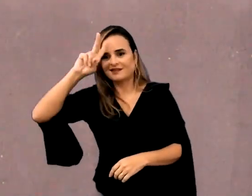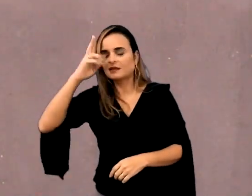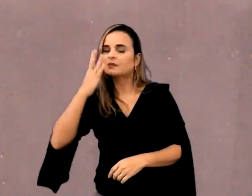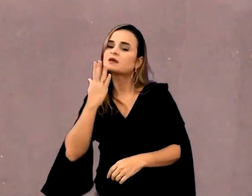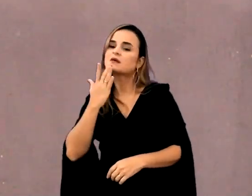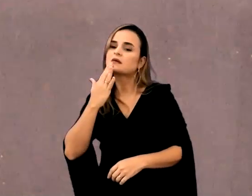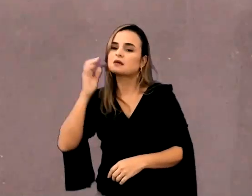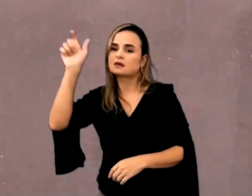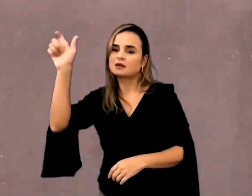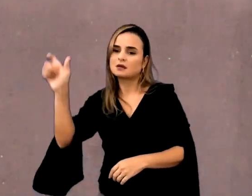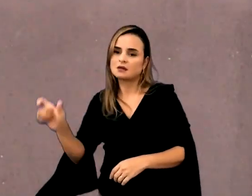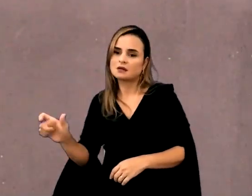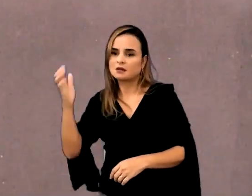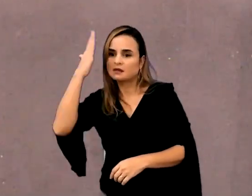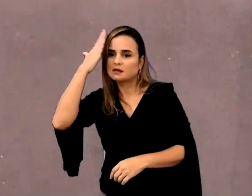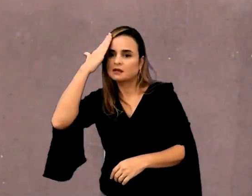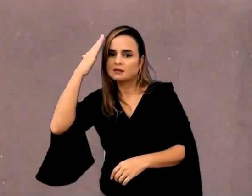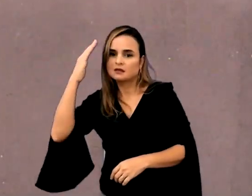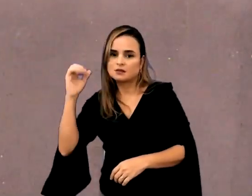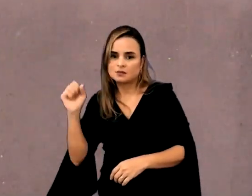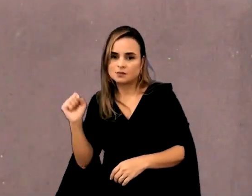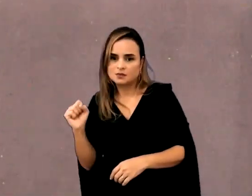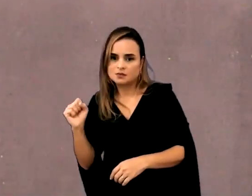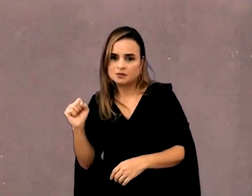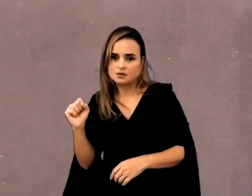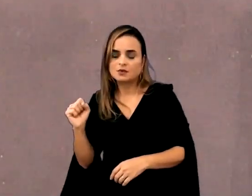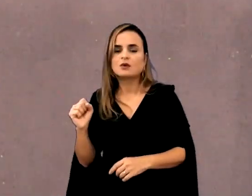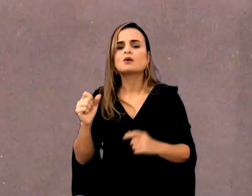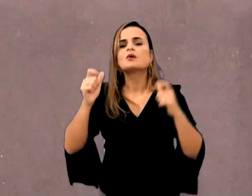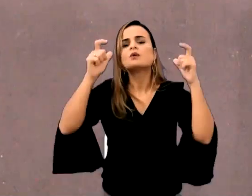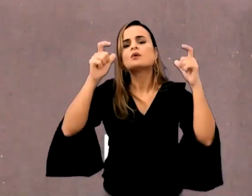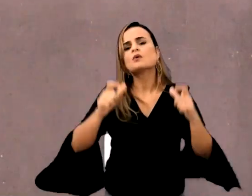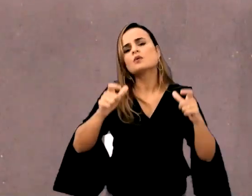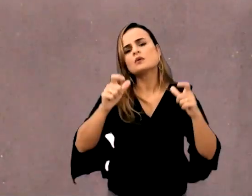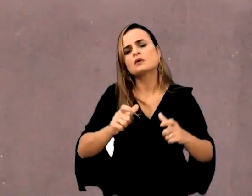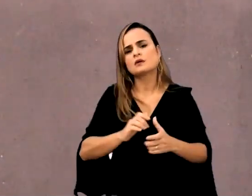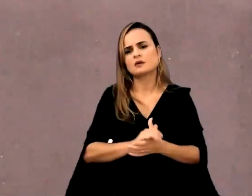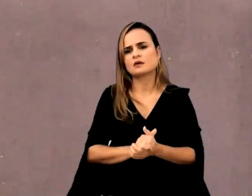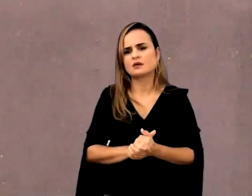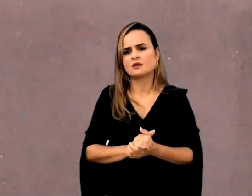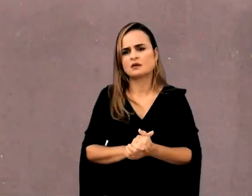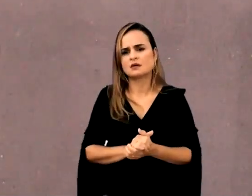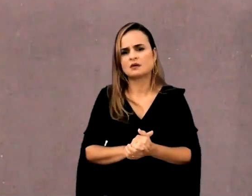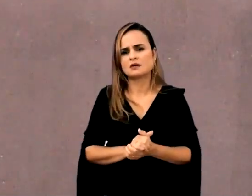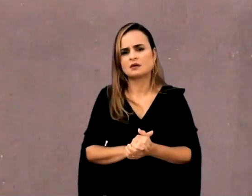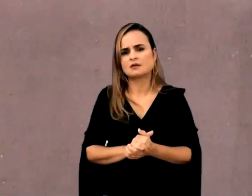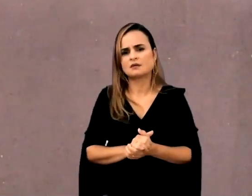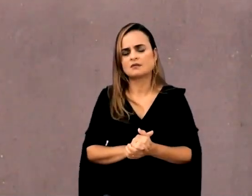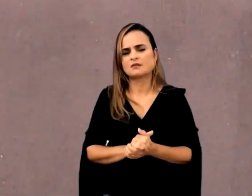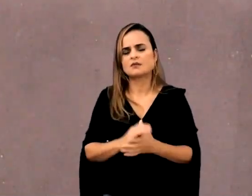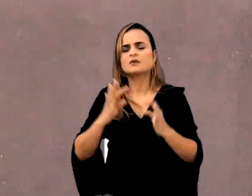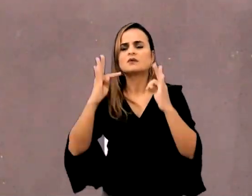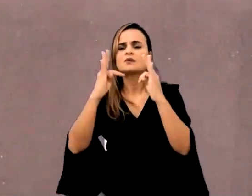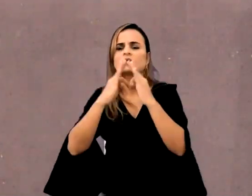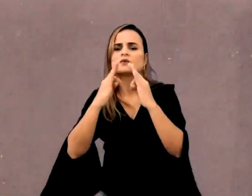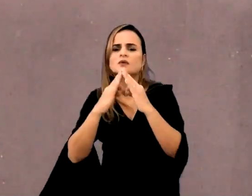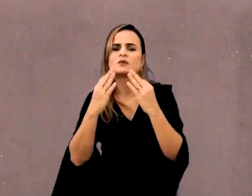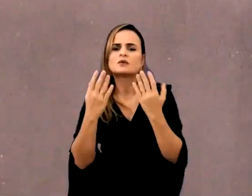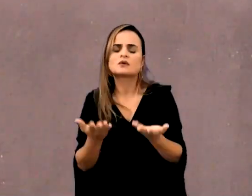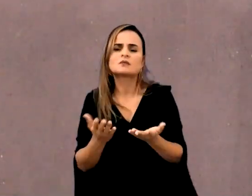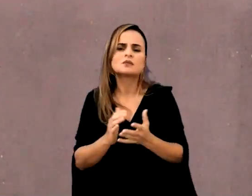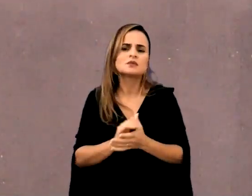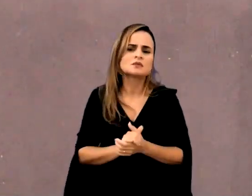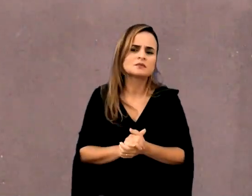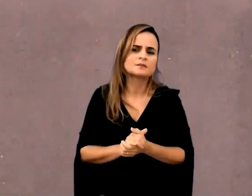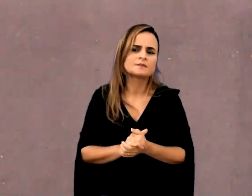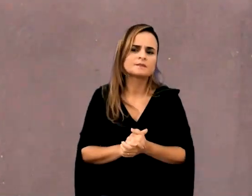Senhor, e aquele local estava sendo como um local que Deus só ouvia se estivesse